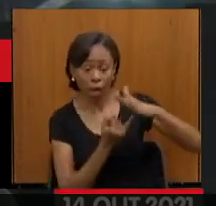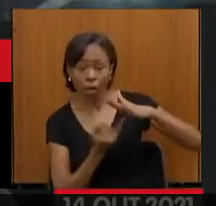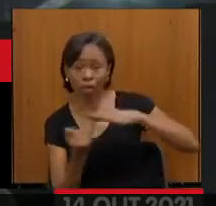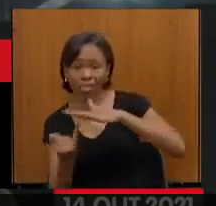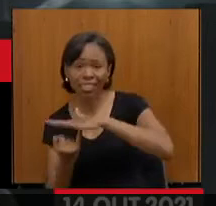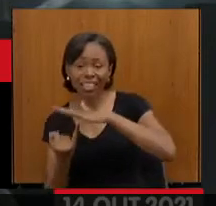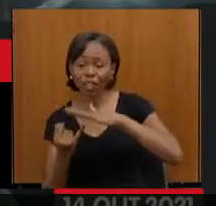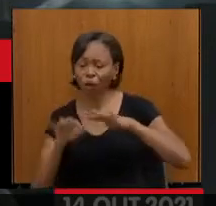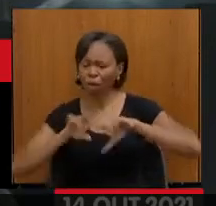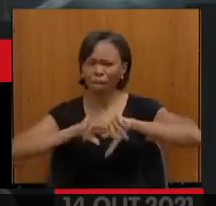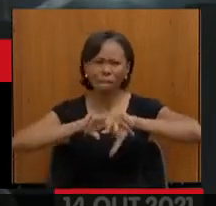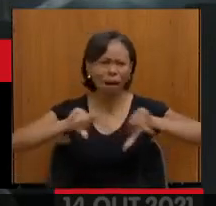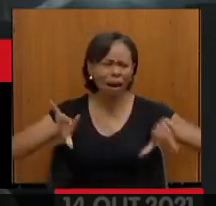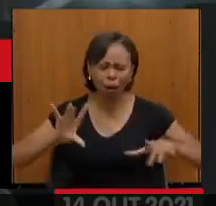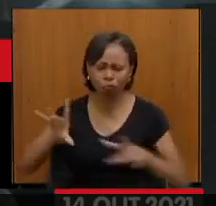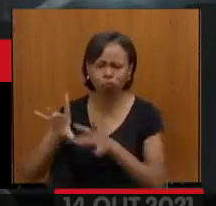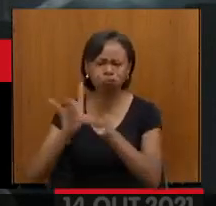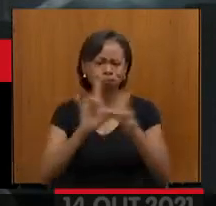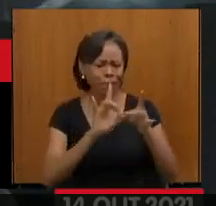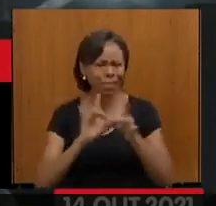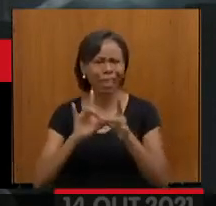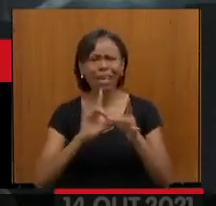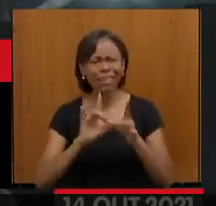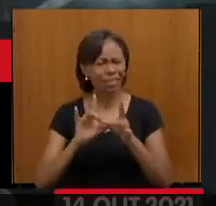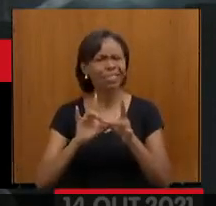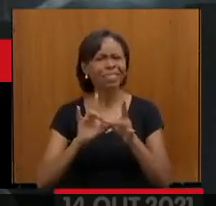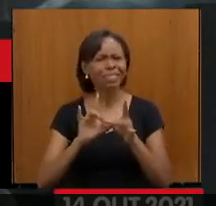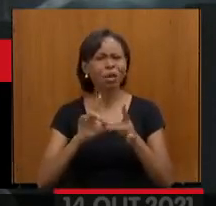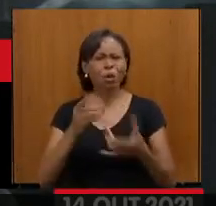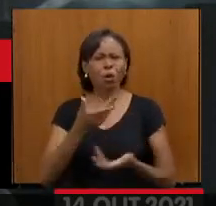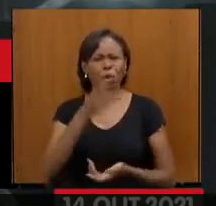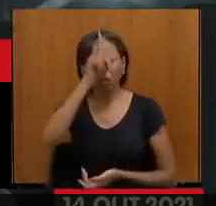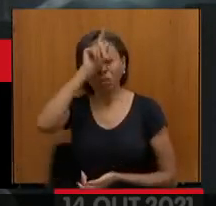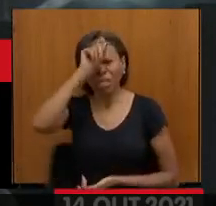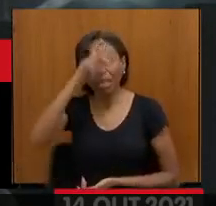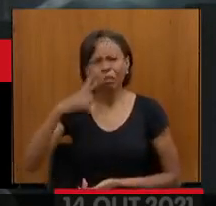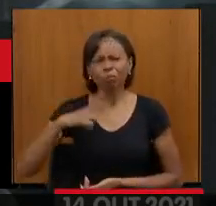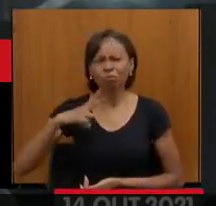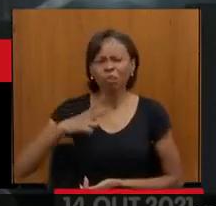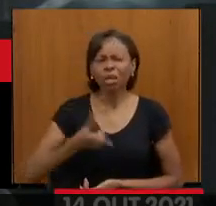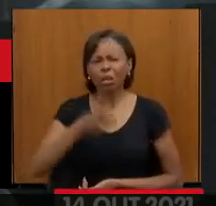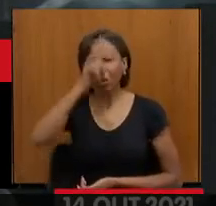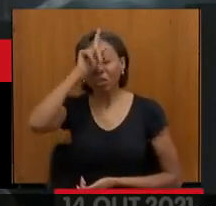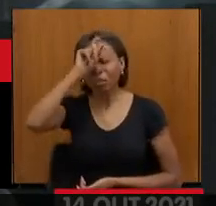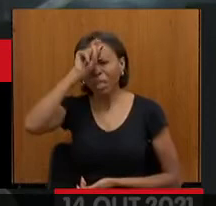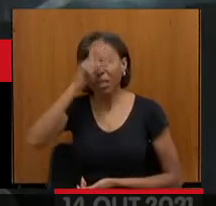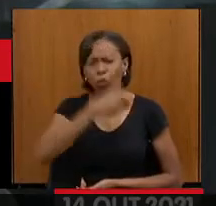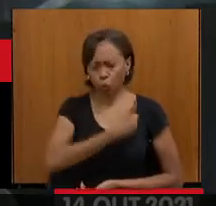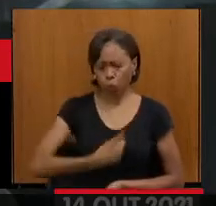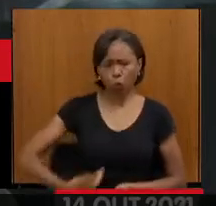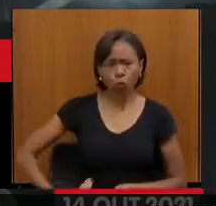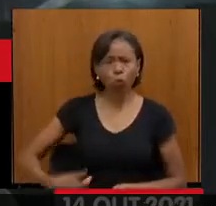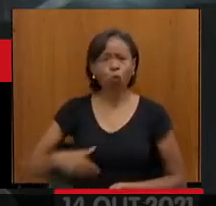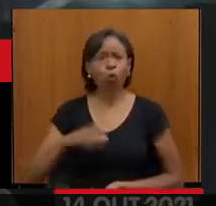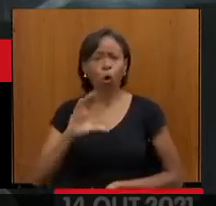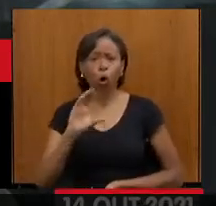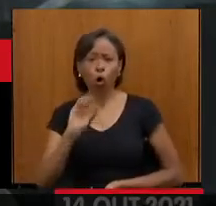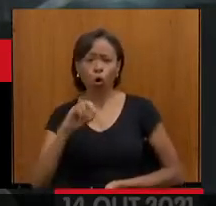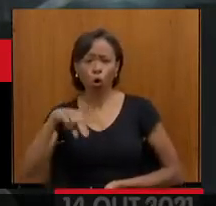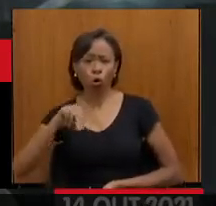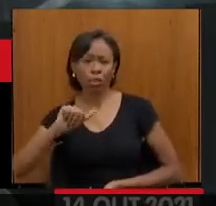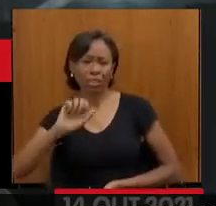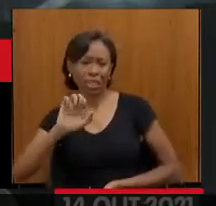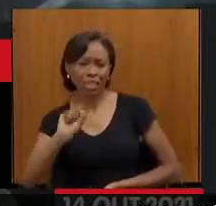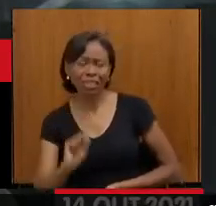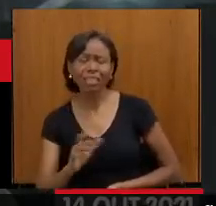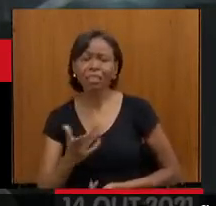entidades, hospitais privados de excelência, hospitais públicos, o CONAS está junto conosco, muitas